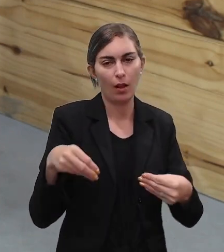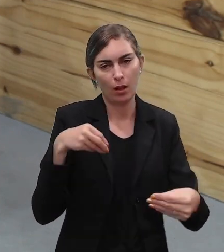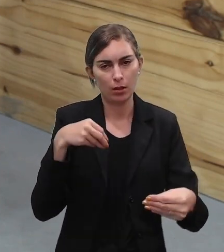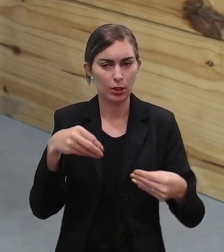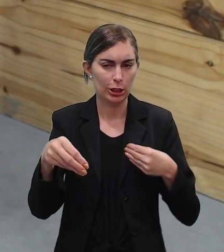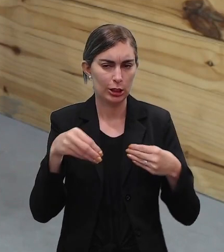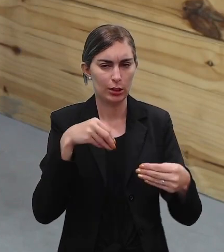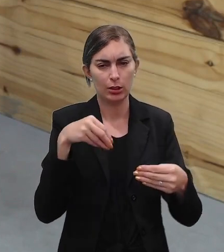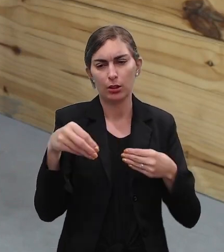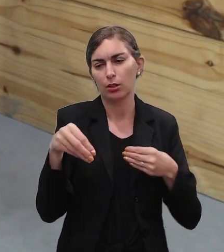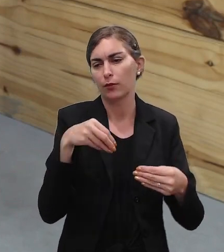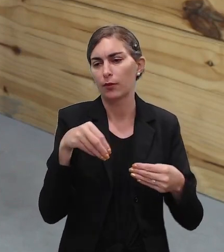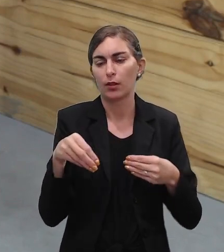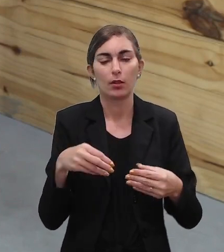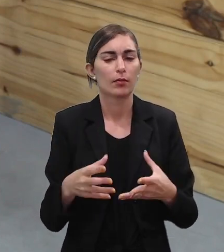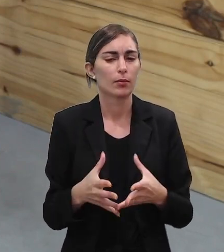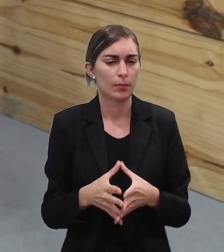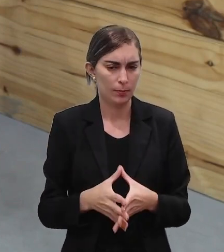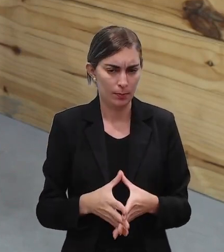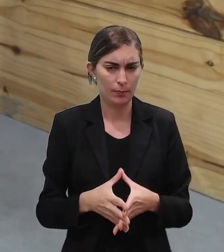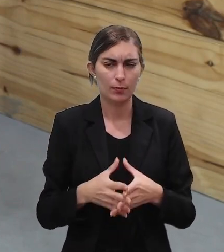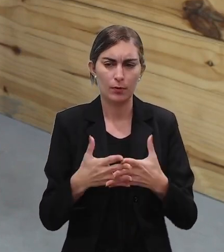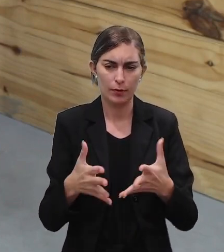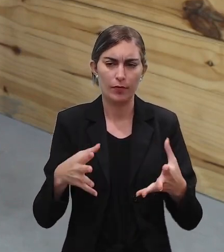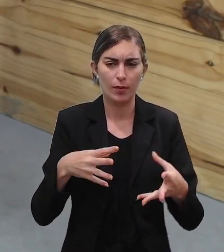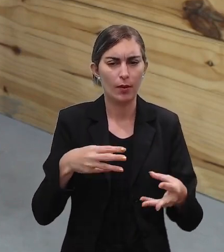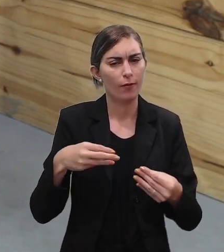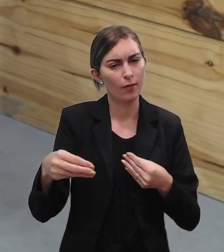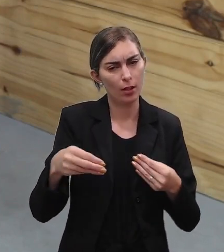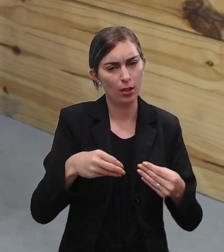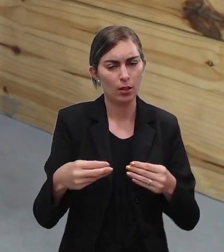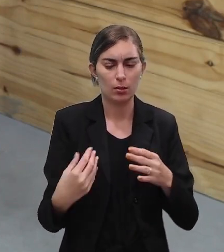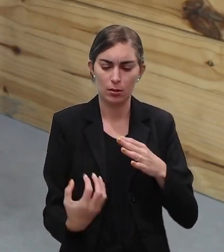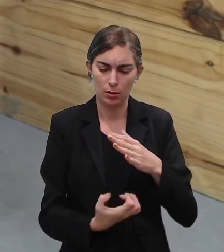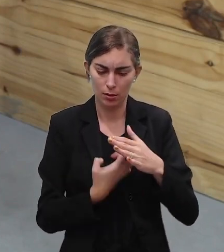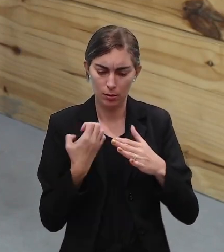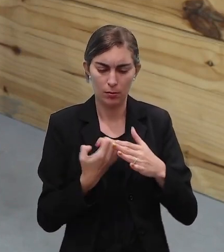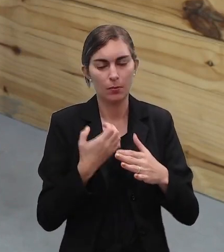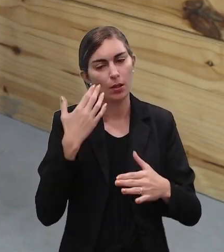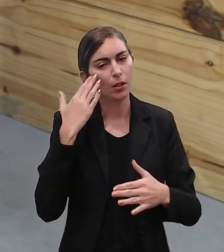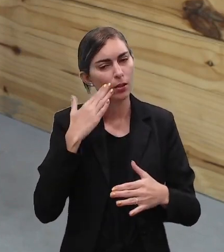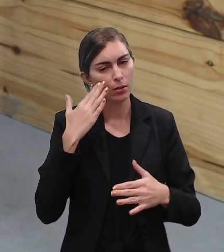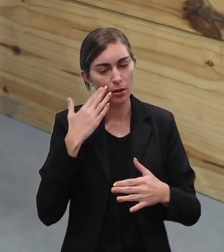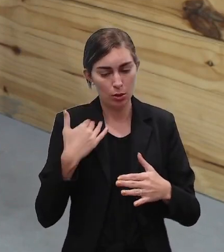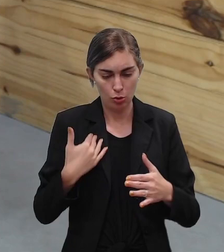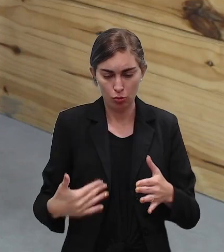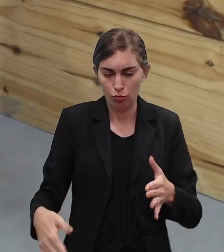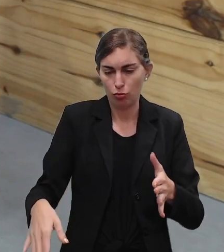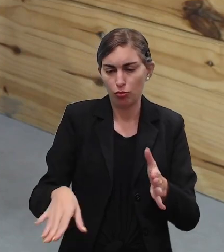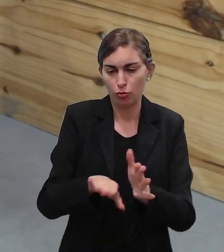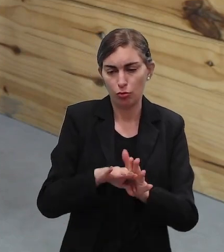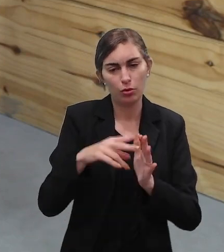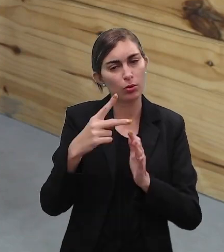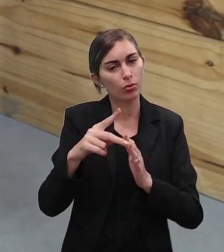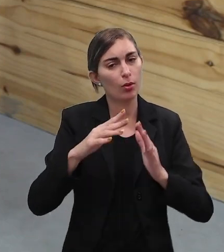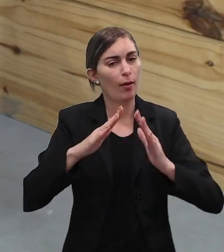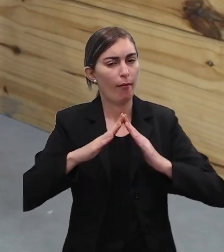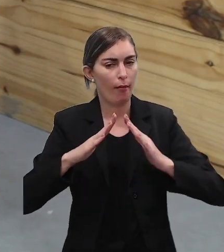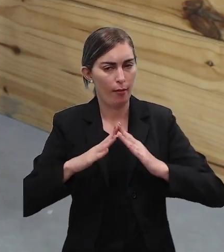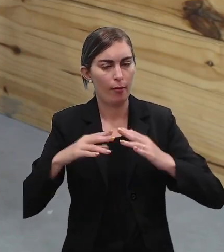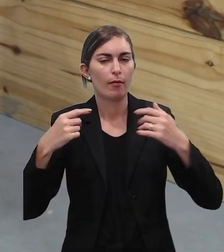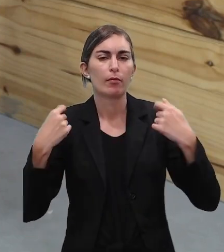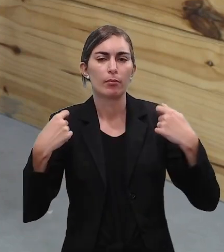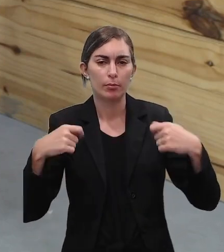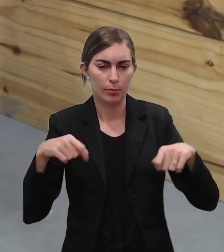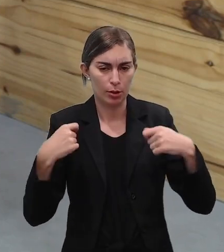senhora falou muitas vezes. A flexibilidade da empresa entender que quando eu chego na sua casa, eu